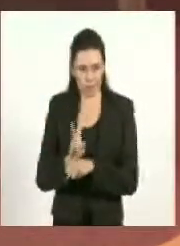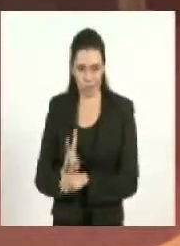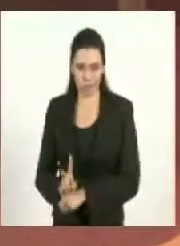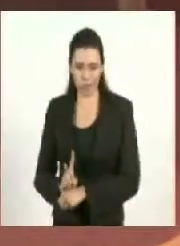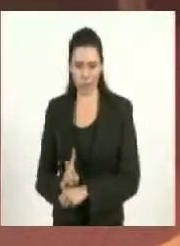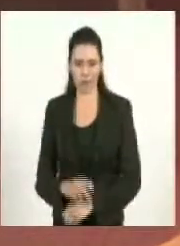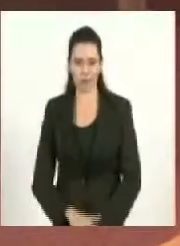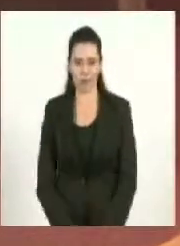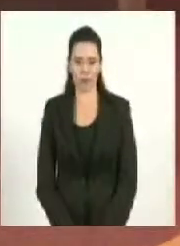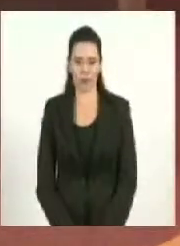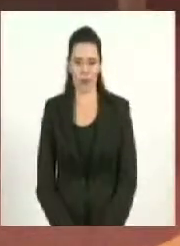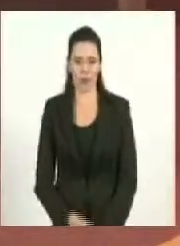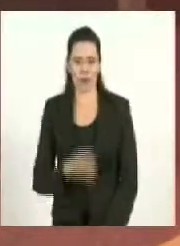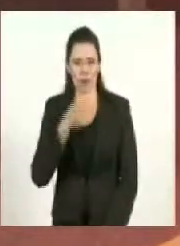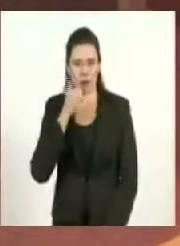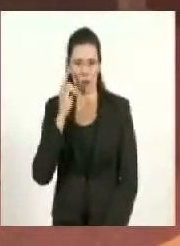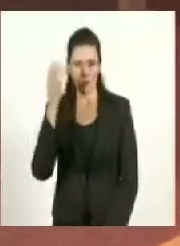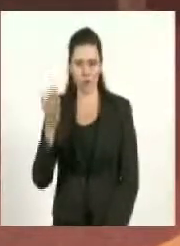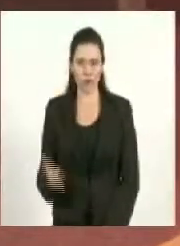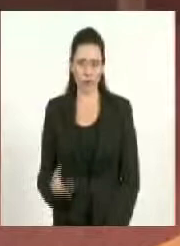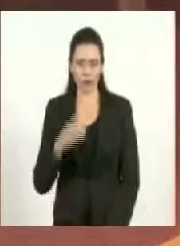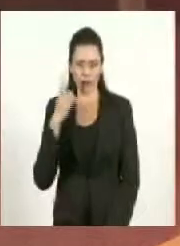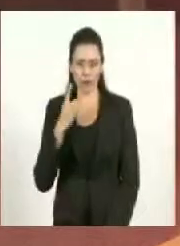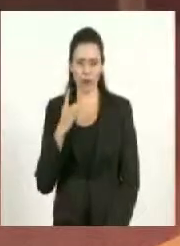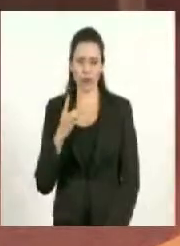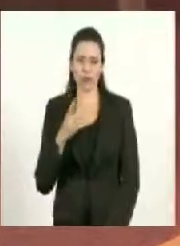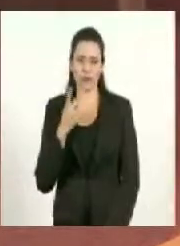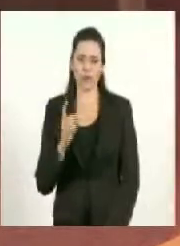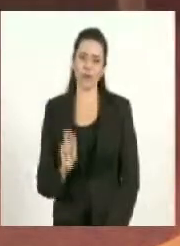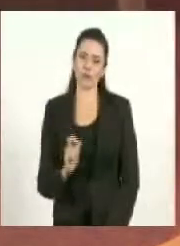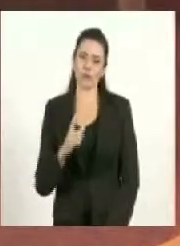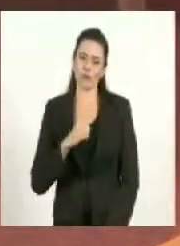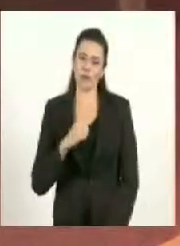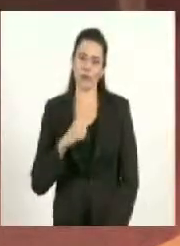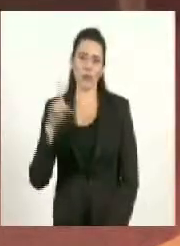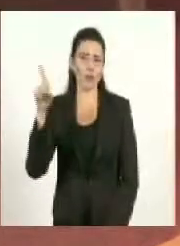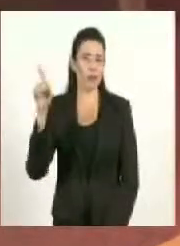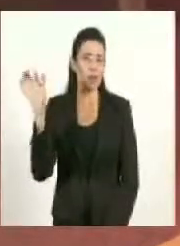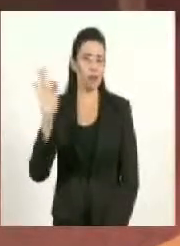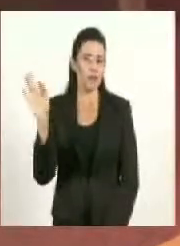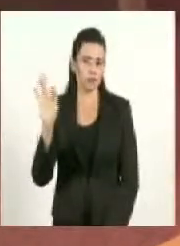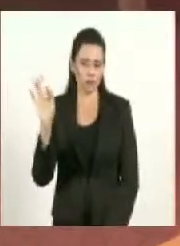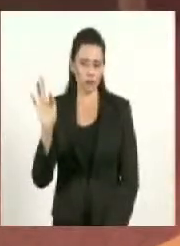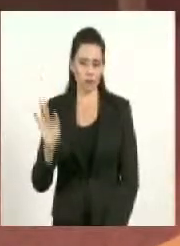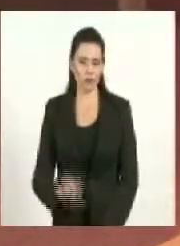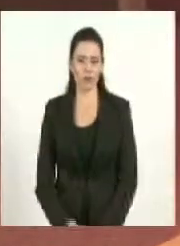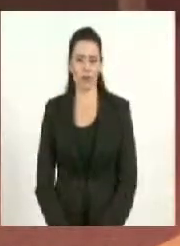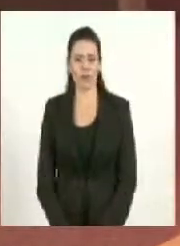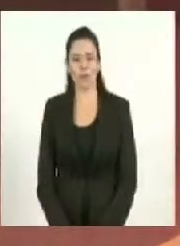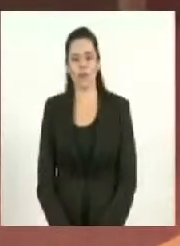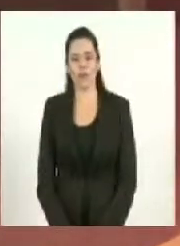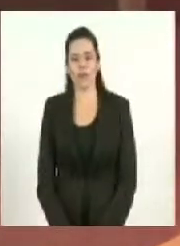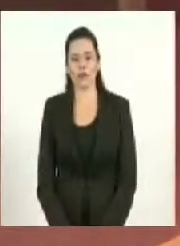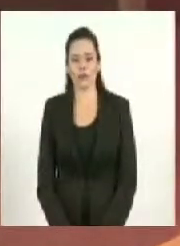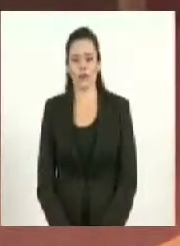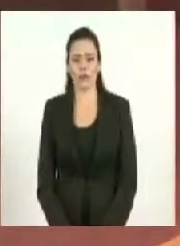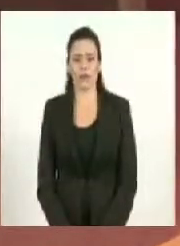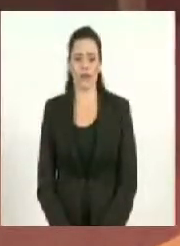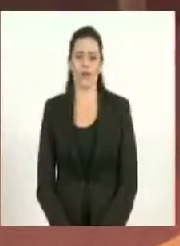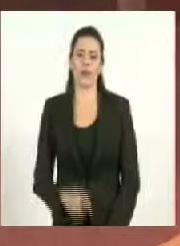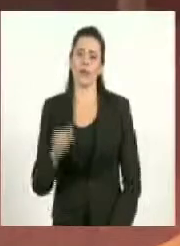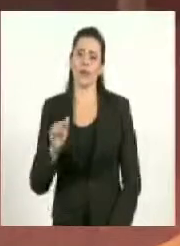Vossa Excelência falou sobre a ambulância, que existe isso na França, e também falou que o governo vai dar uma espécie